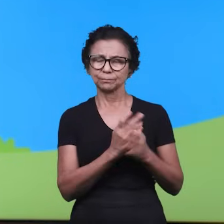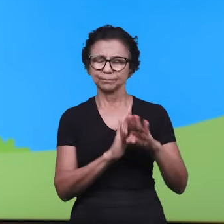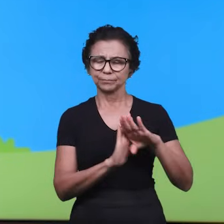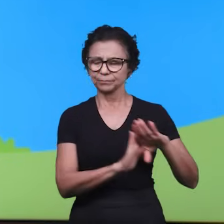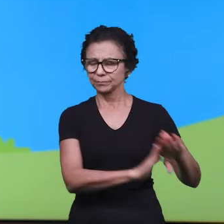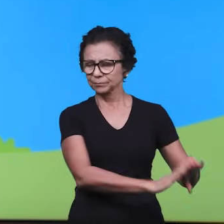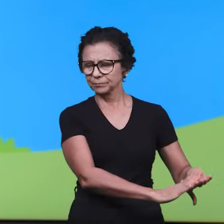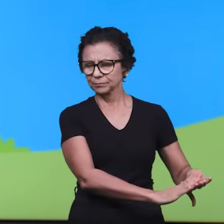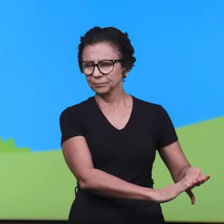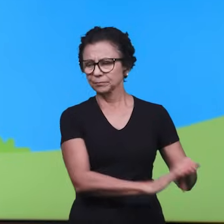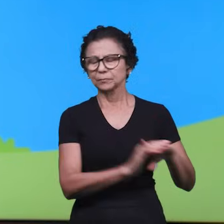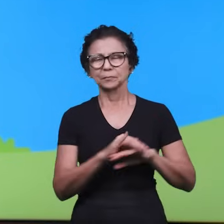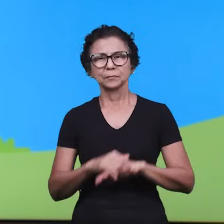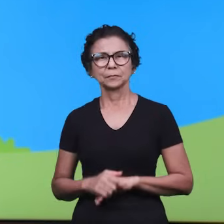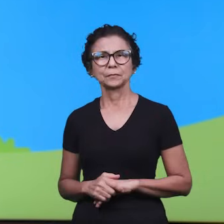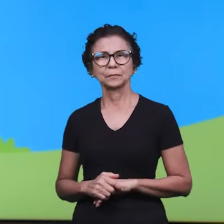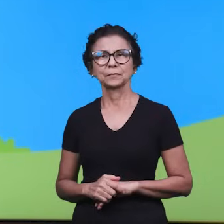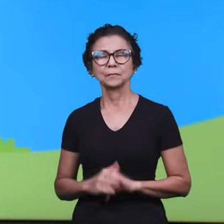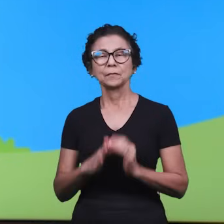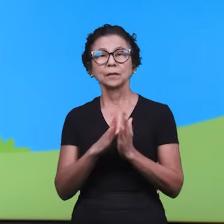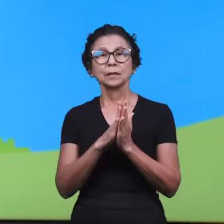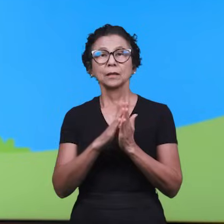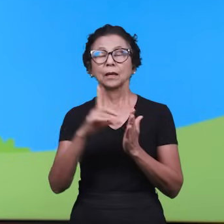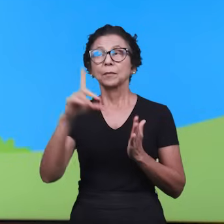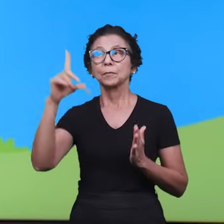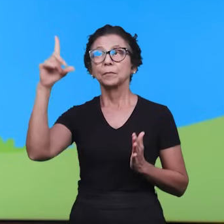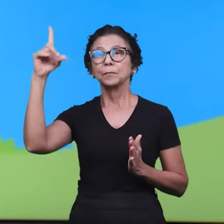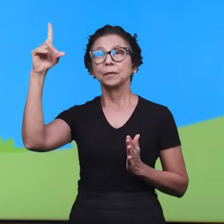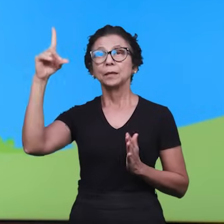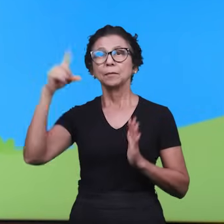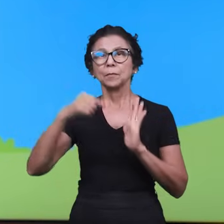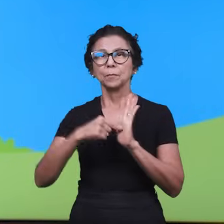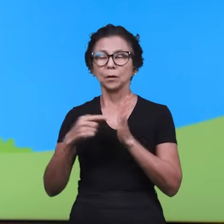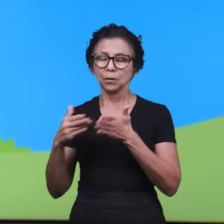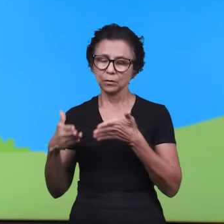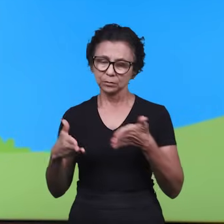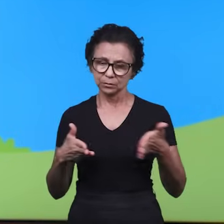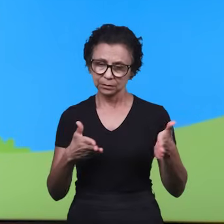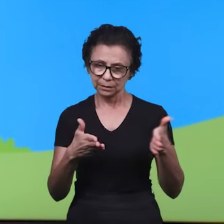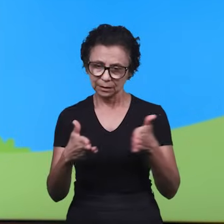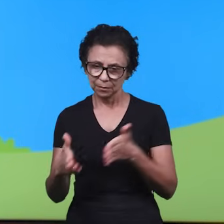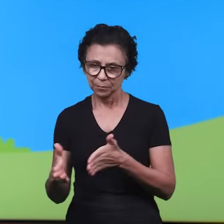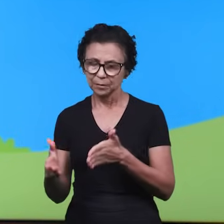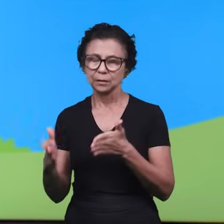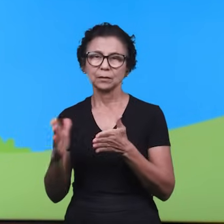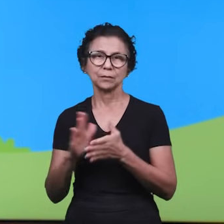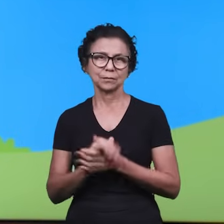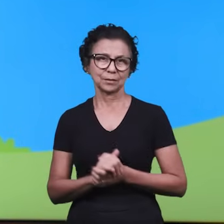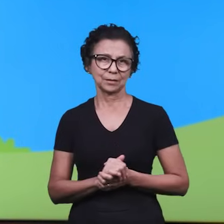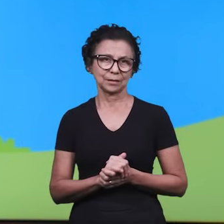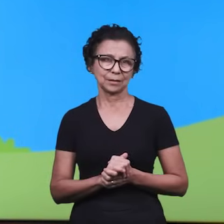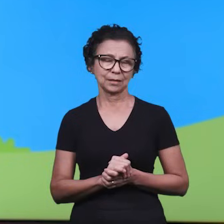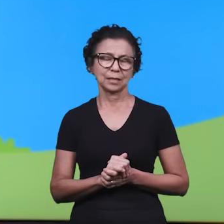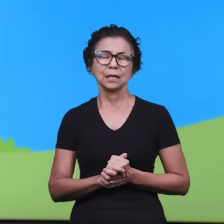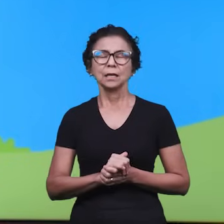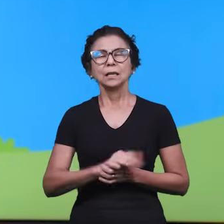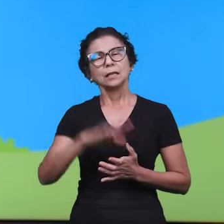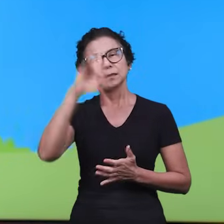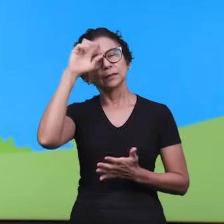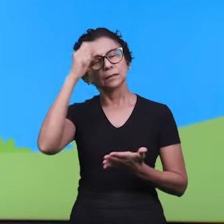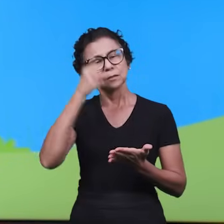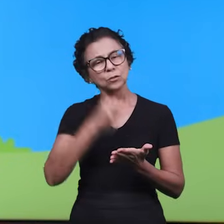conselhos. A palavra de Deus é luz que ilumina o caminho que nós precisamos andar.